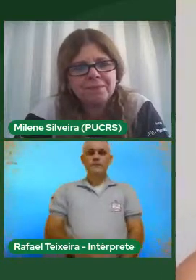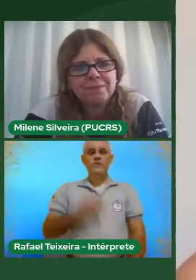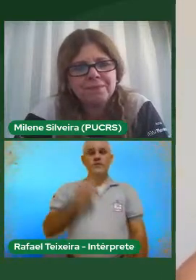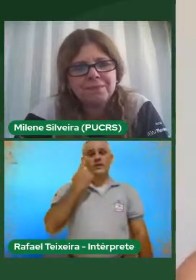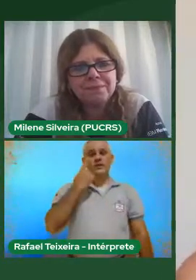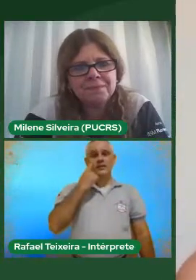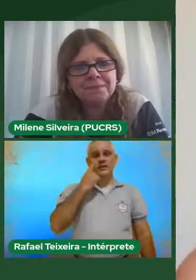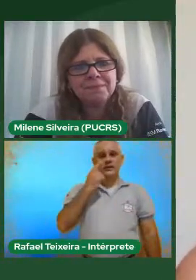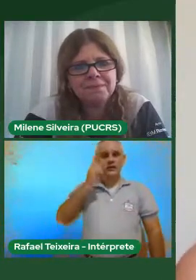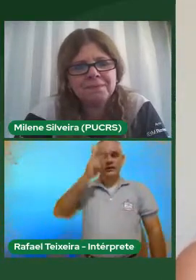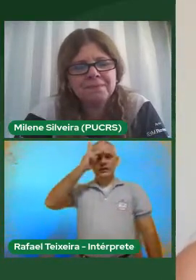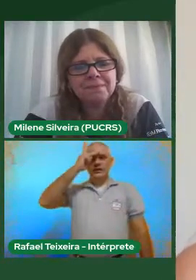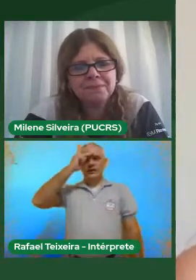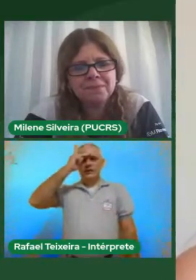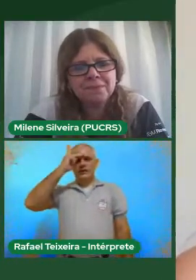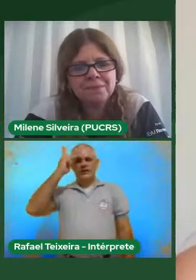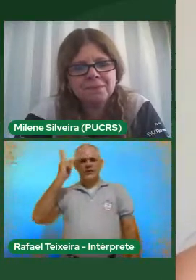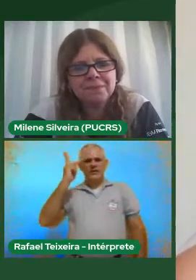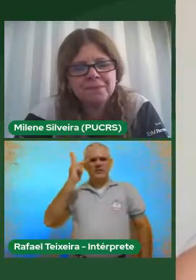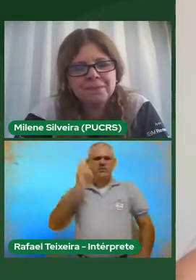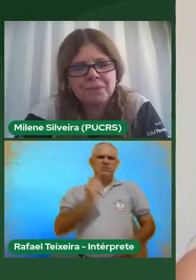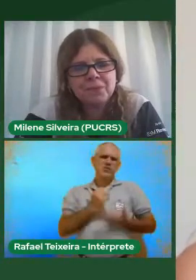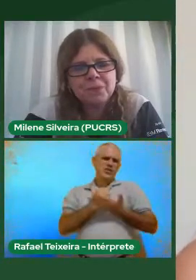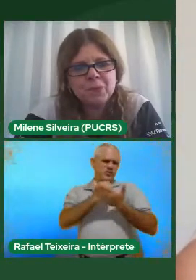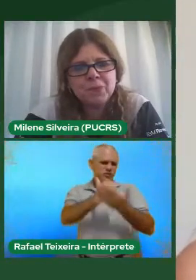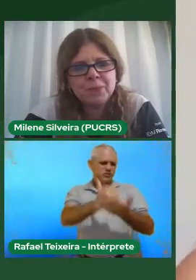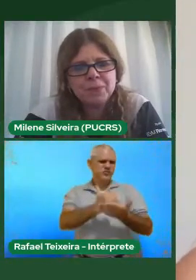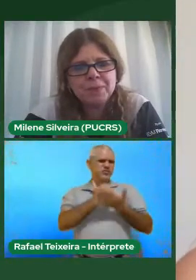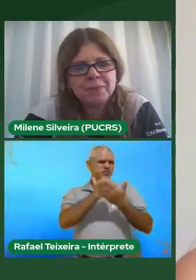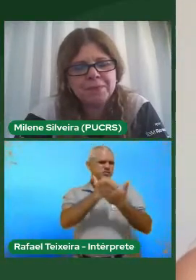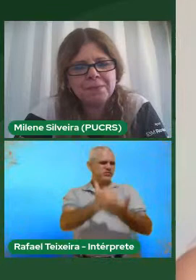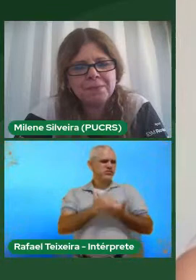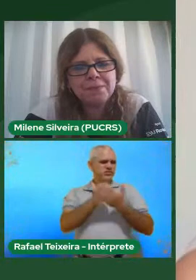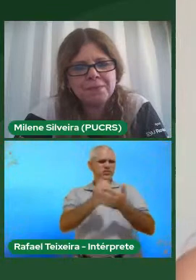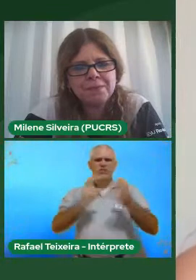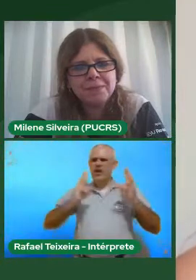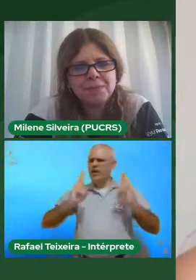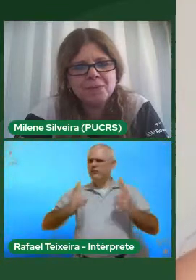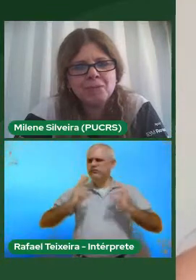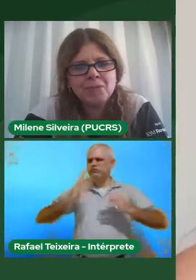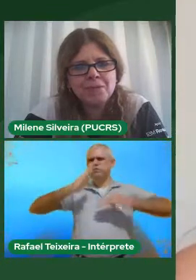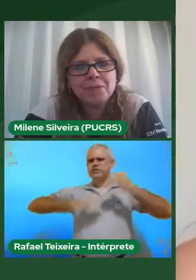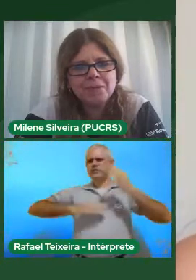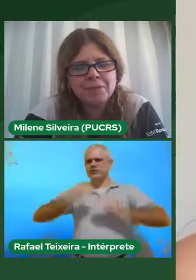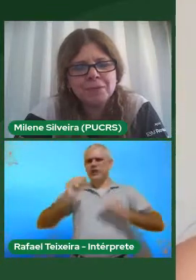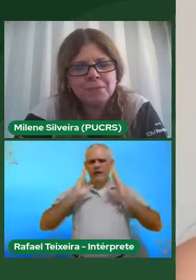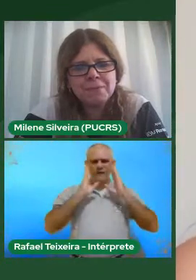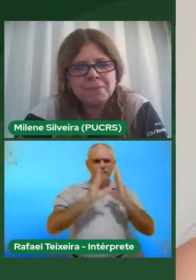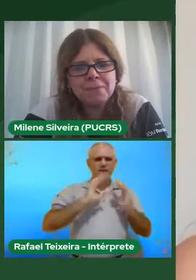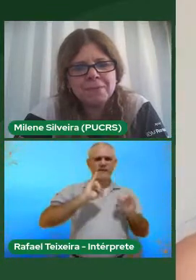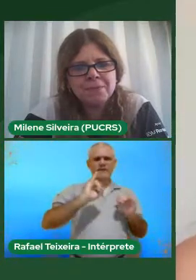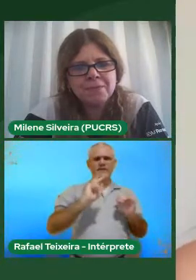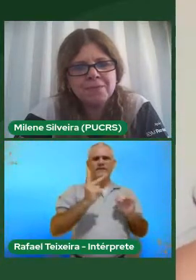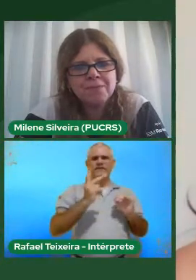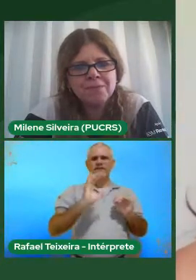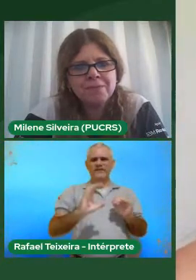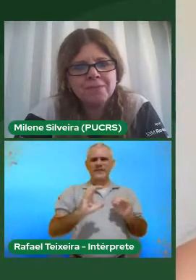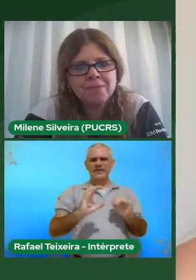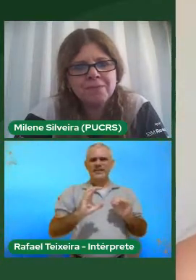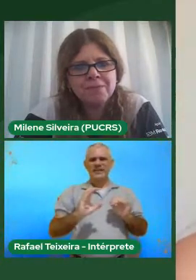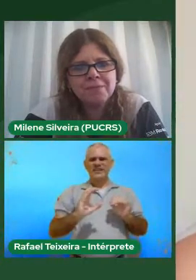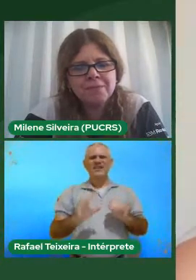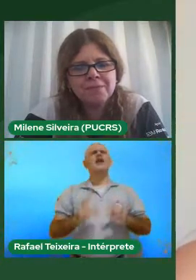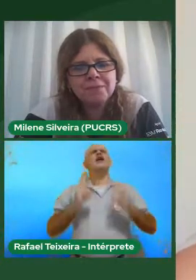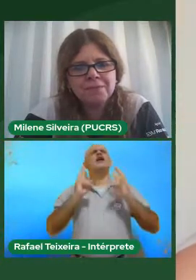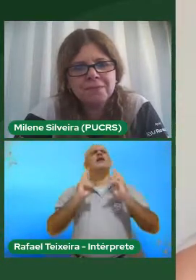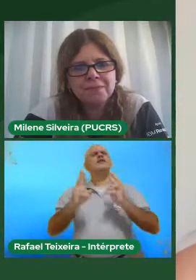sua carreira a prestar serviços à comunidade de IHC de diversas formas. Alguém que tem contribuído de maneira